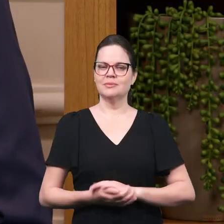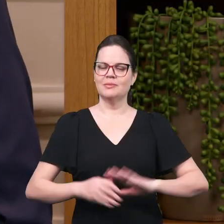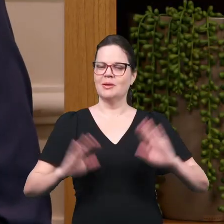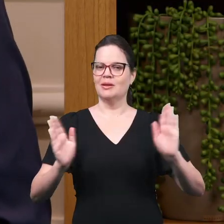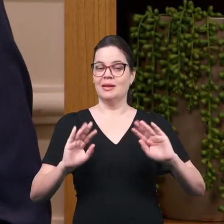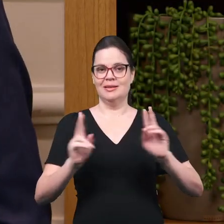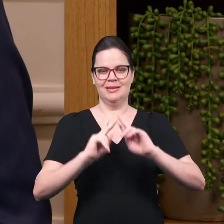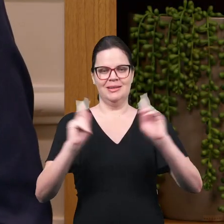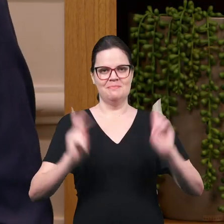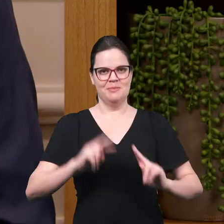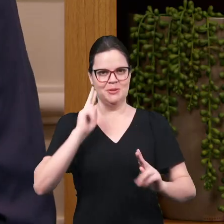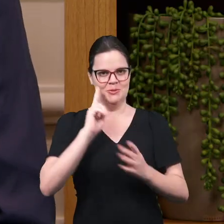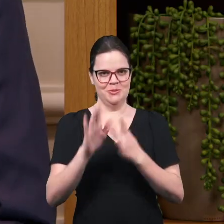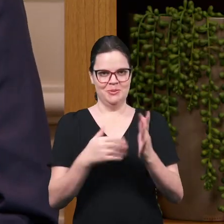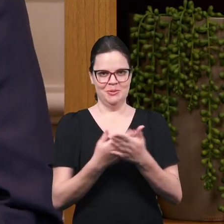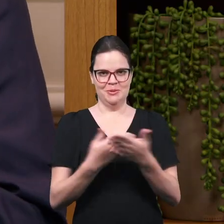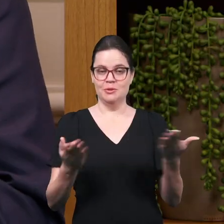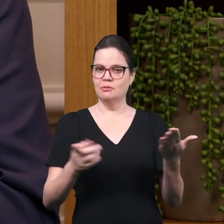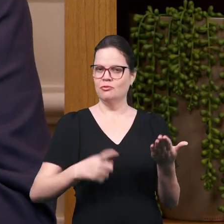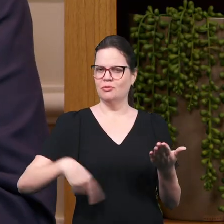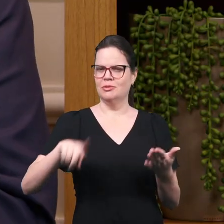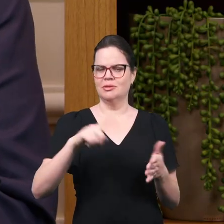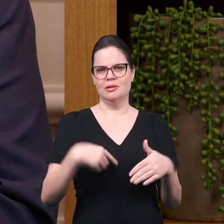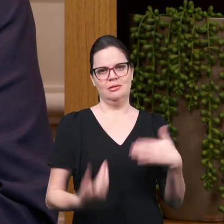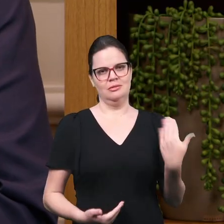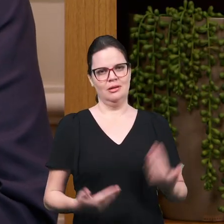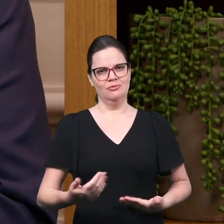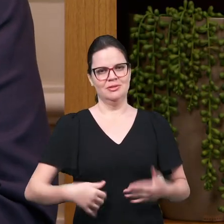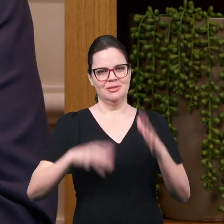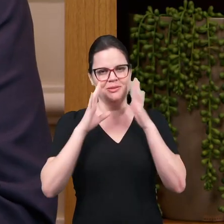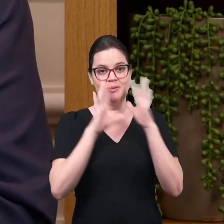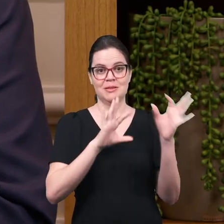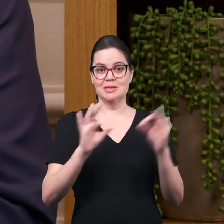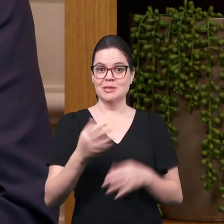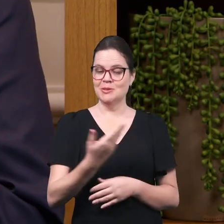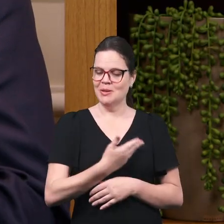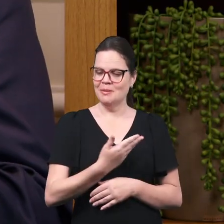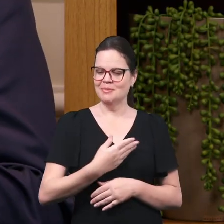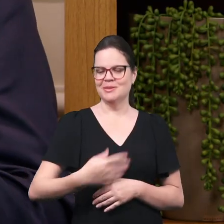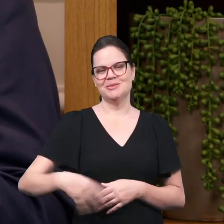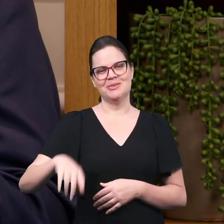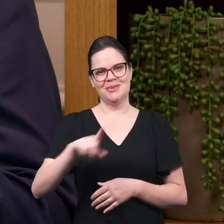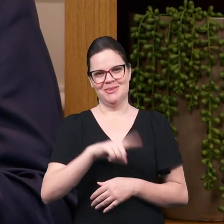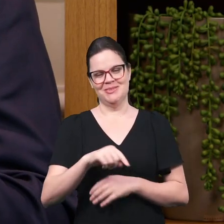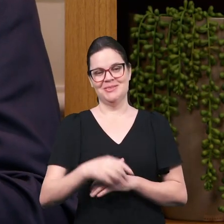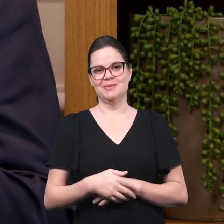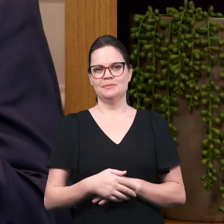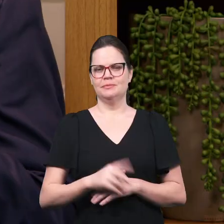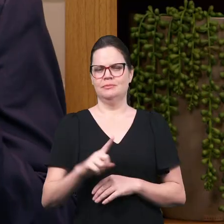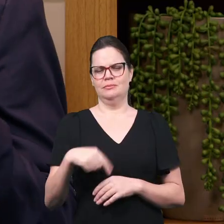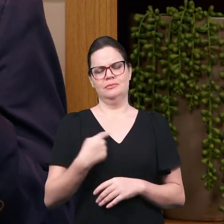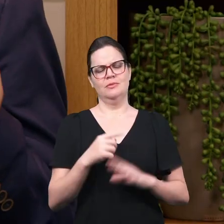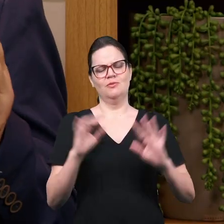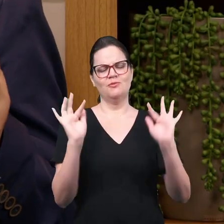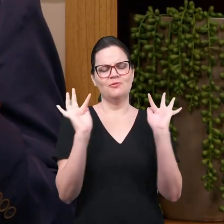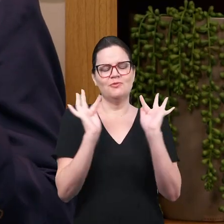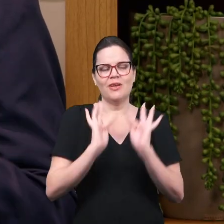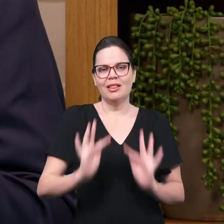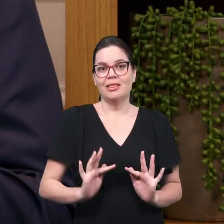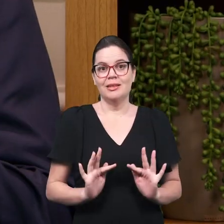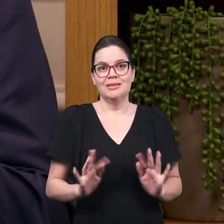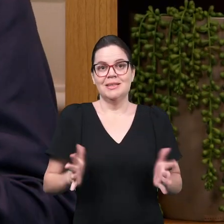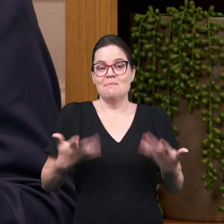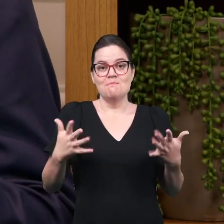paz do Senhor Jesus, nossos queridos irmãos, nossos amigos, nós estamos muito felizes, estamos